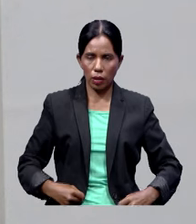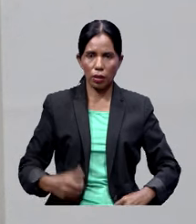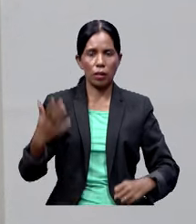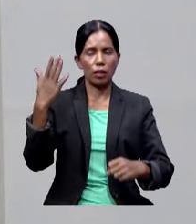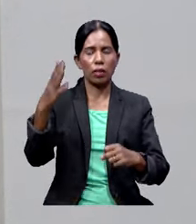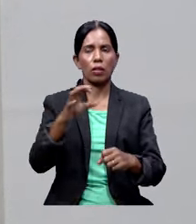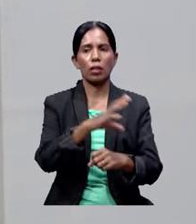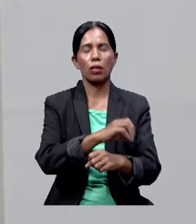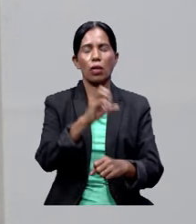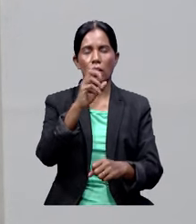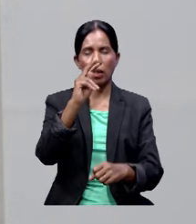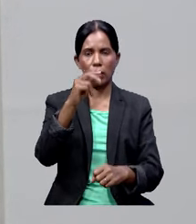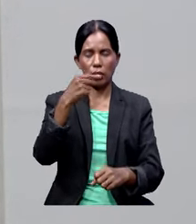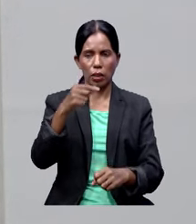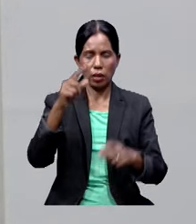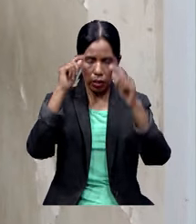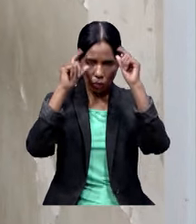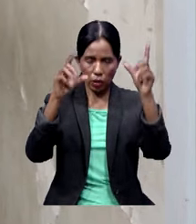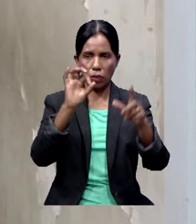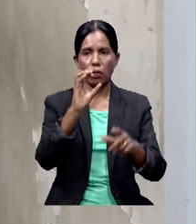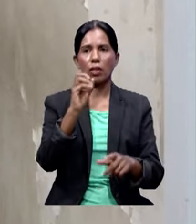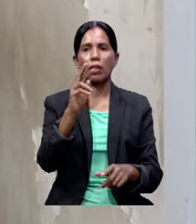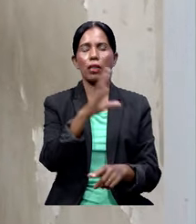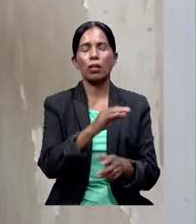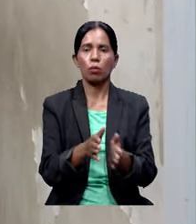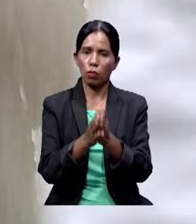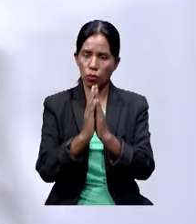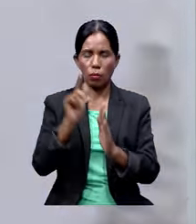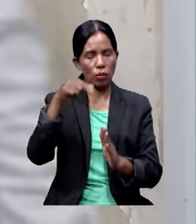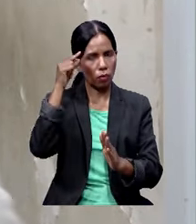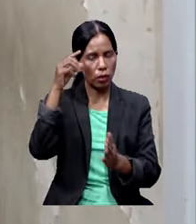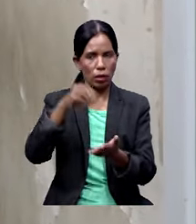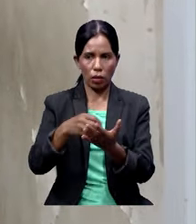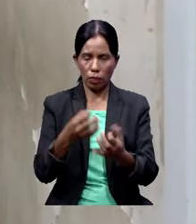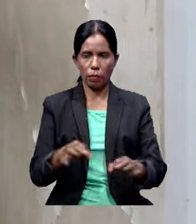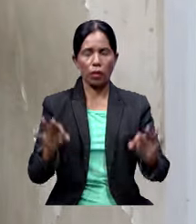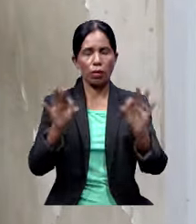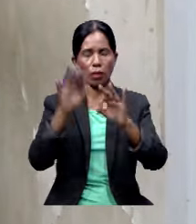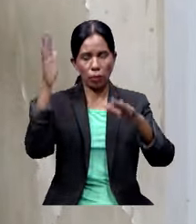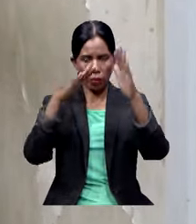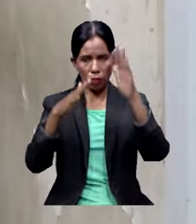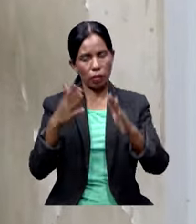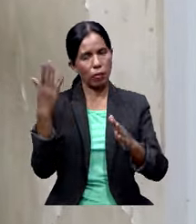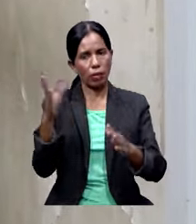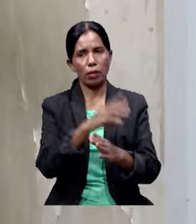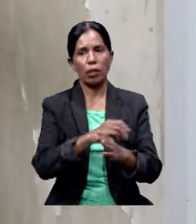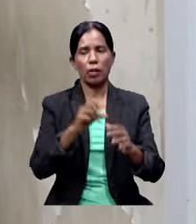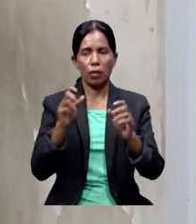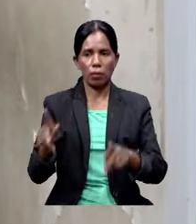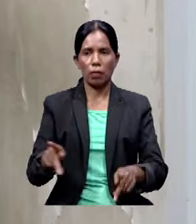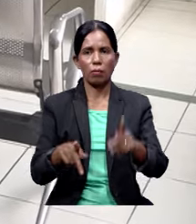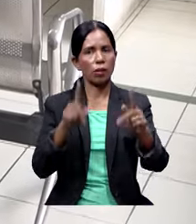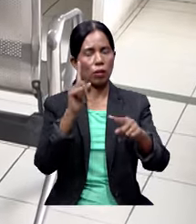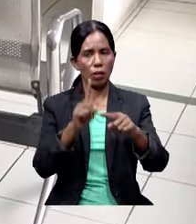a Fórum ONZ Timor-Leste, que a Fontil, o subgoverno a total prioridade do problema hirakne, não é público